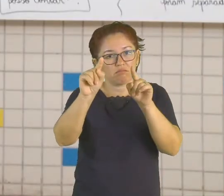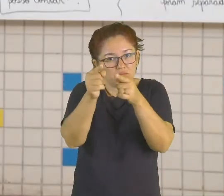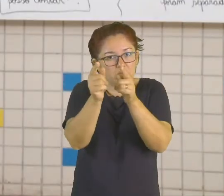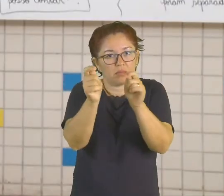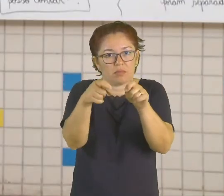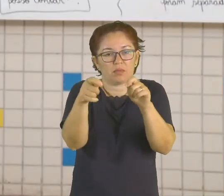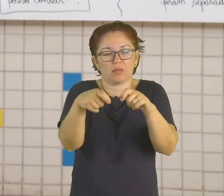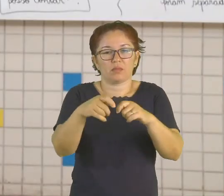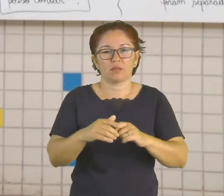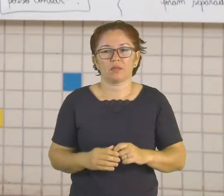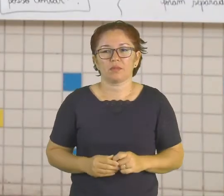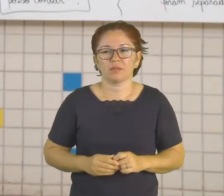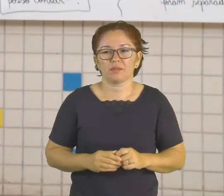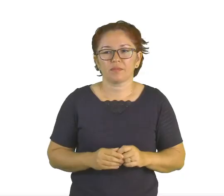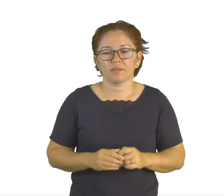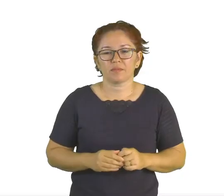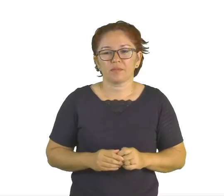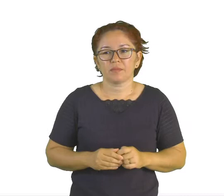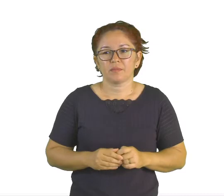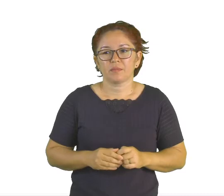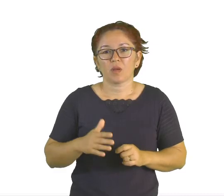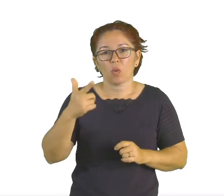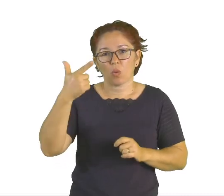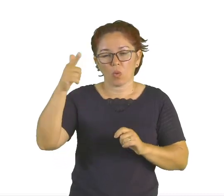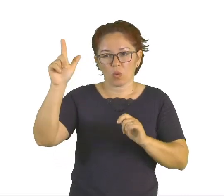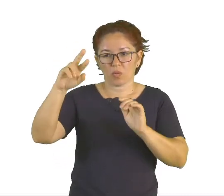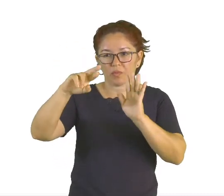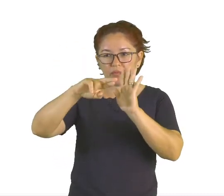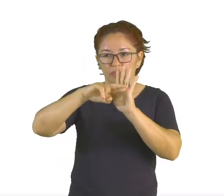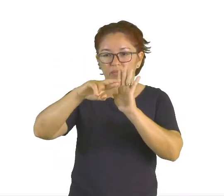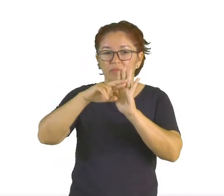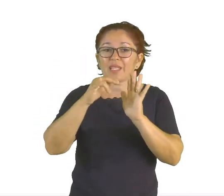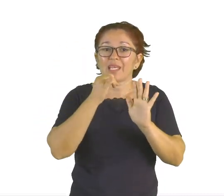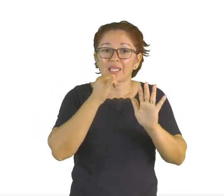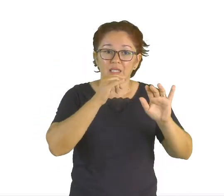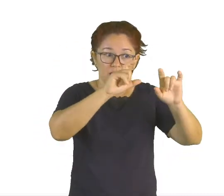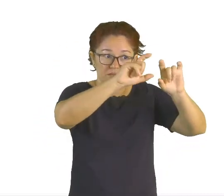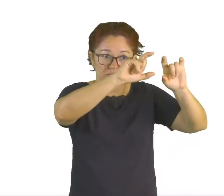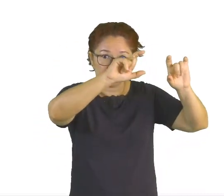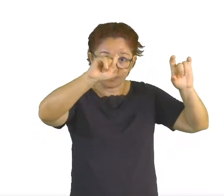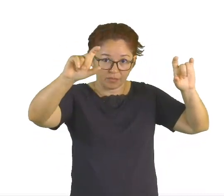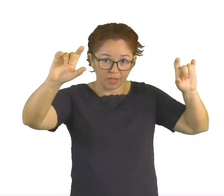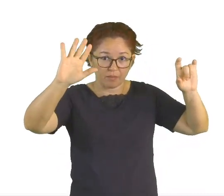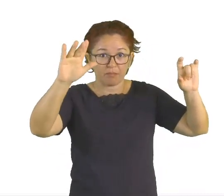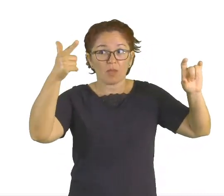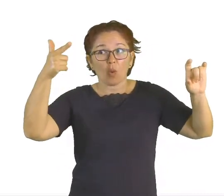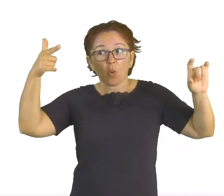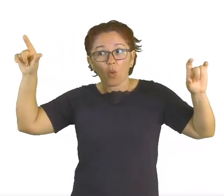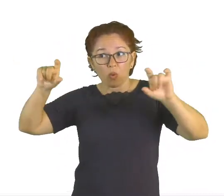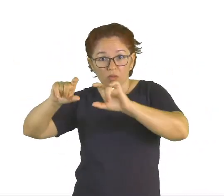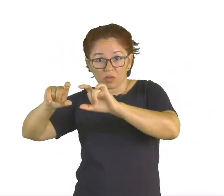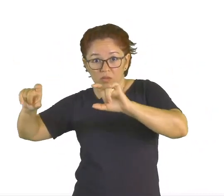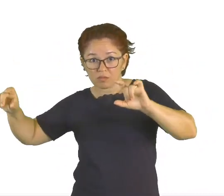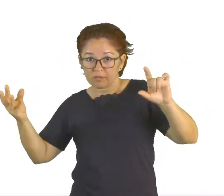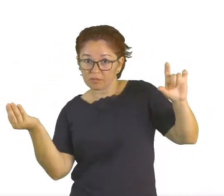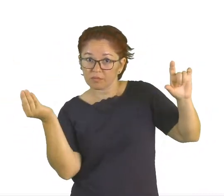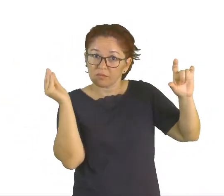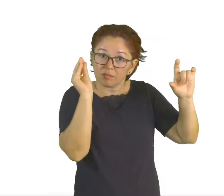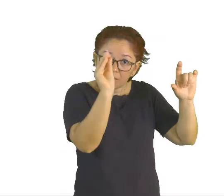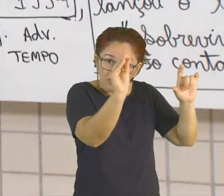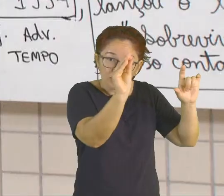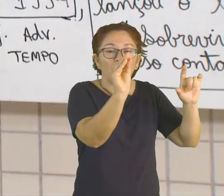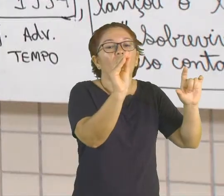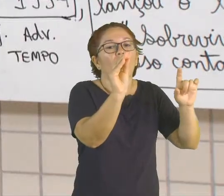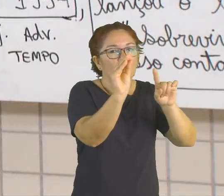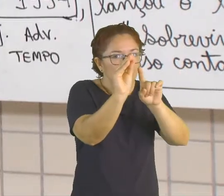que é um complemento do que eu falei. Quando algo se intromete nessa estrutura, a vírgula será usada. Aí